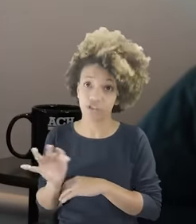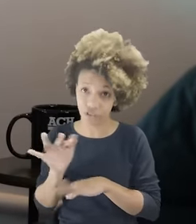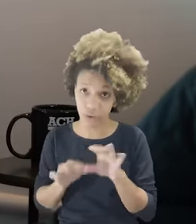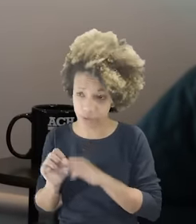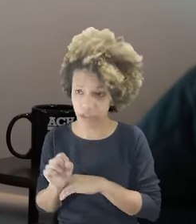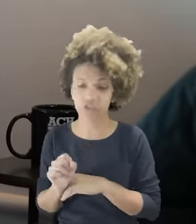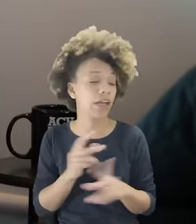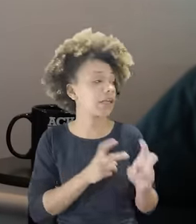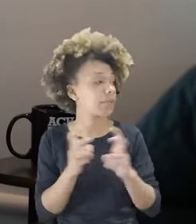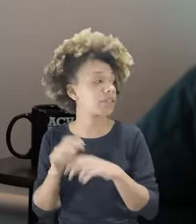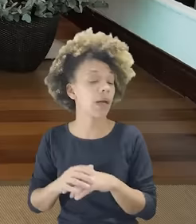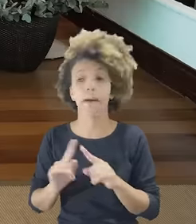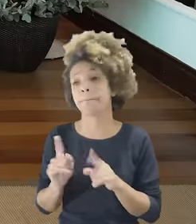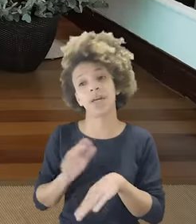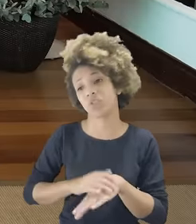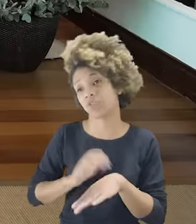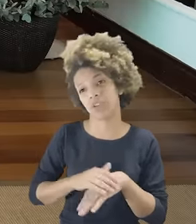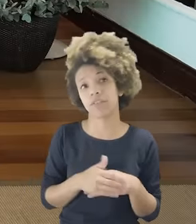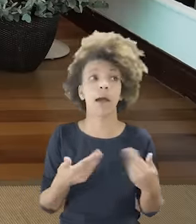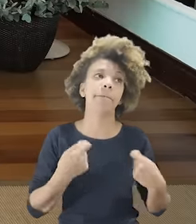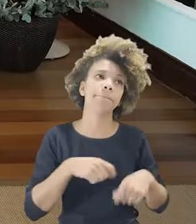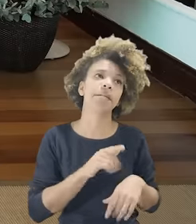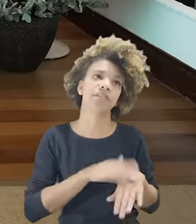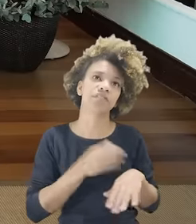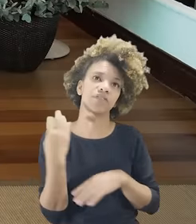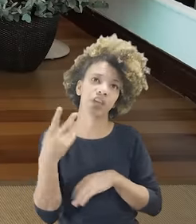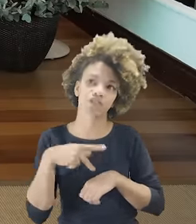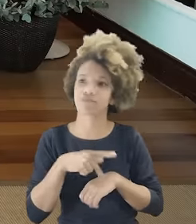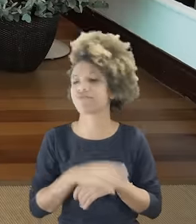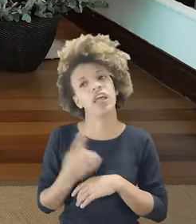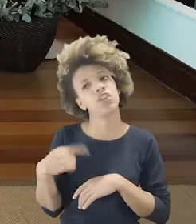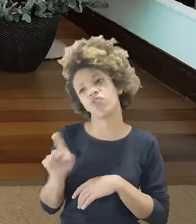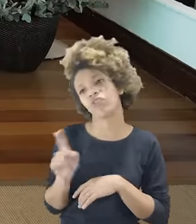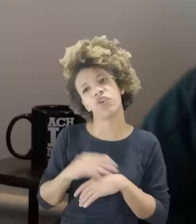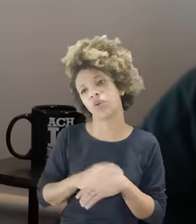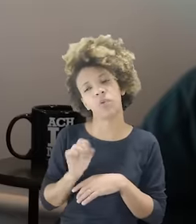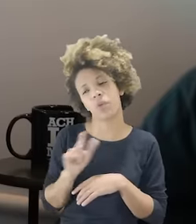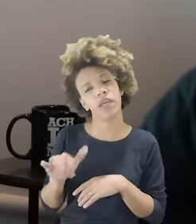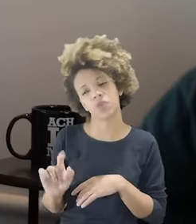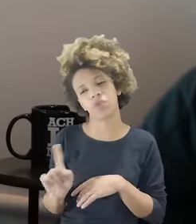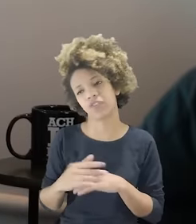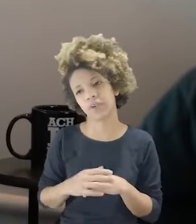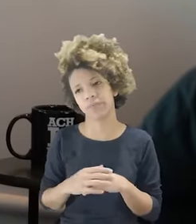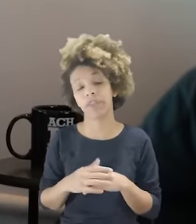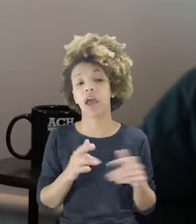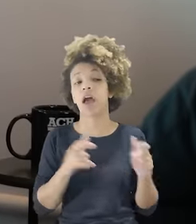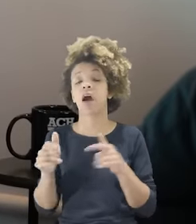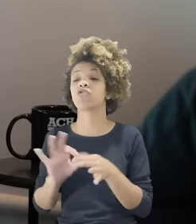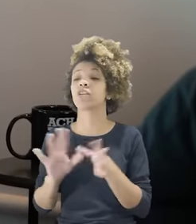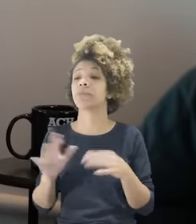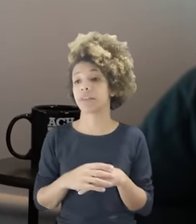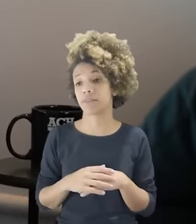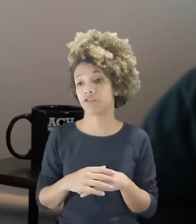Universidade fica agora vocês podem viajar para fora o Enzo não foi quer dizer aonde que tá